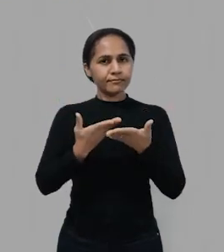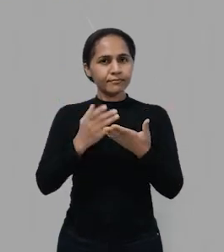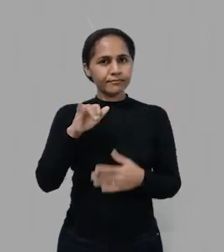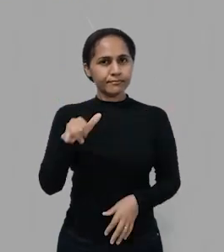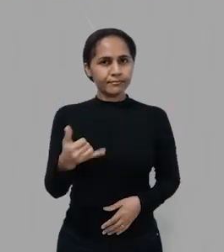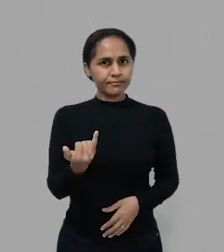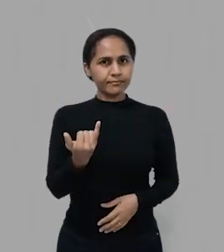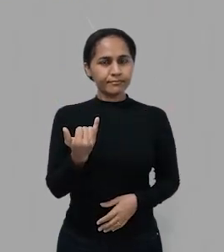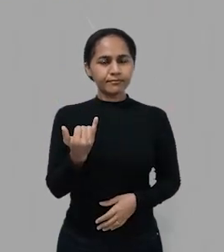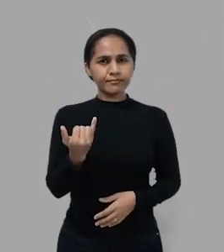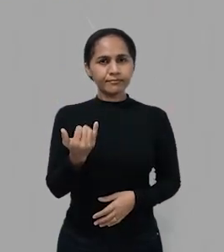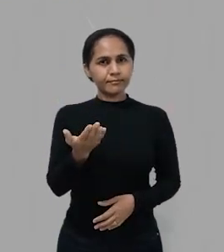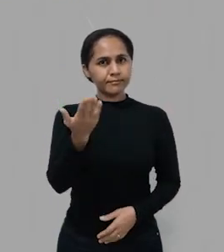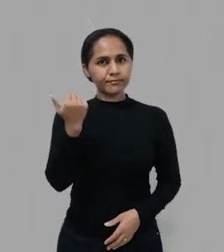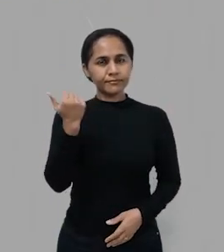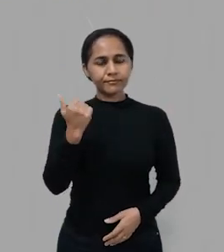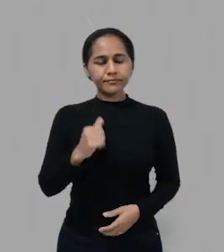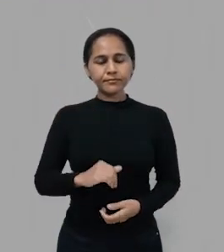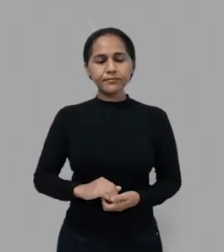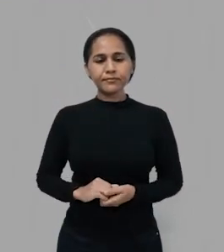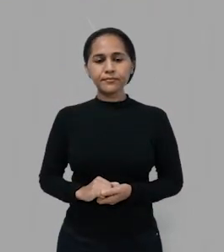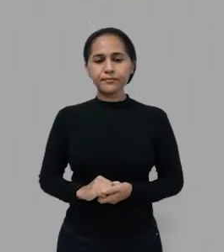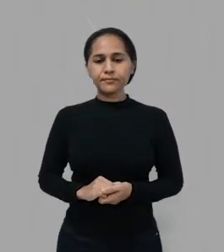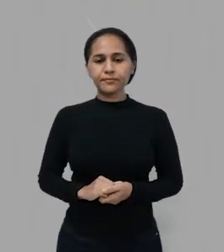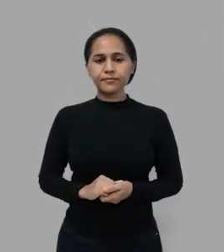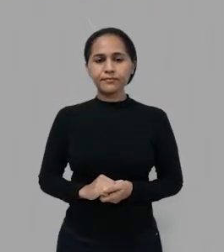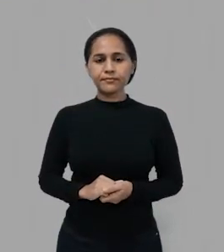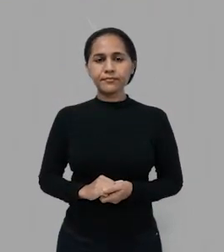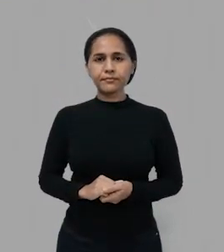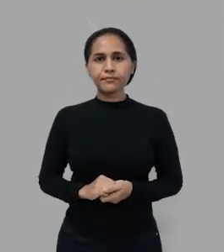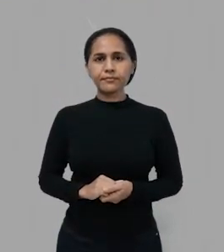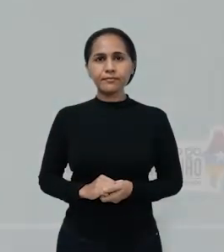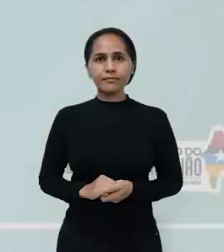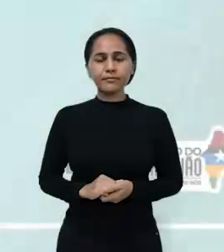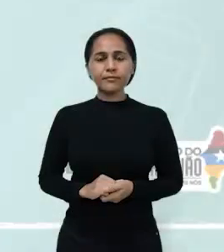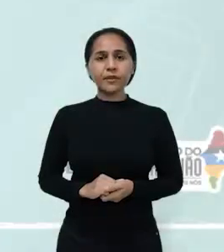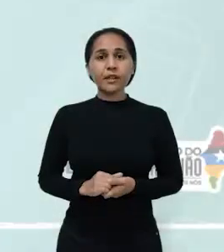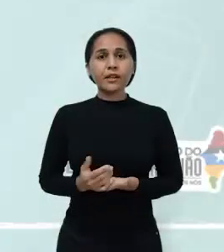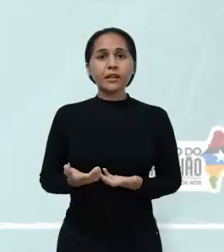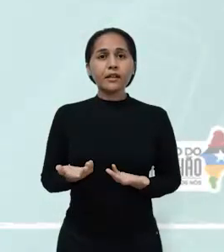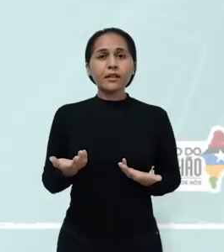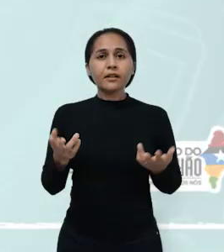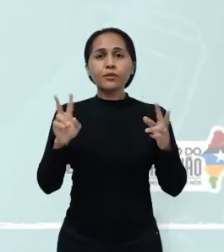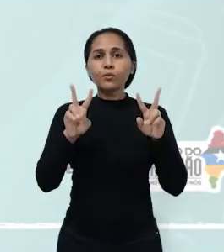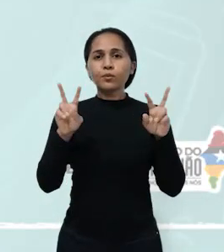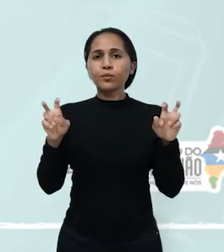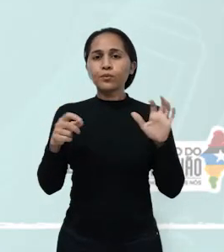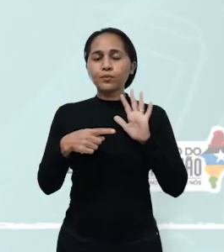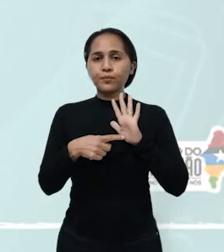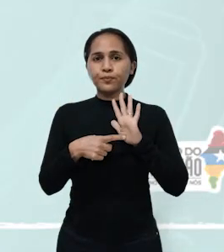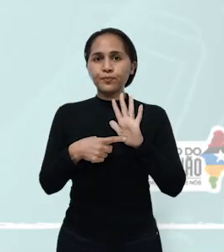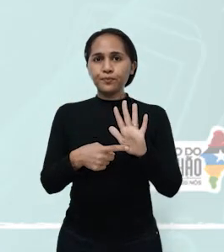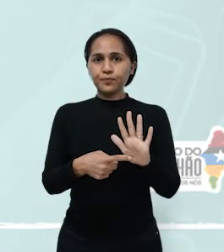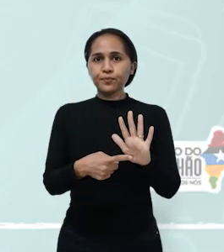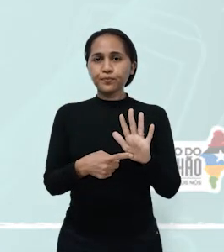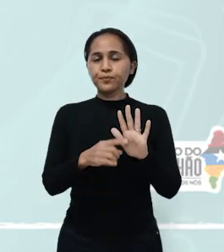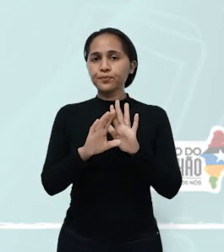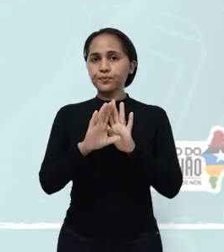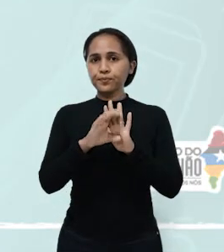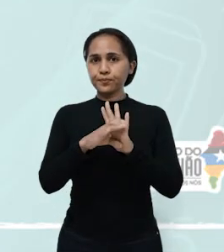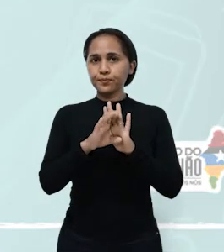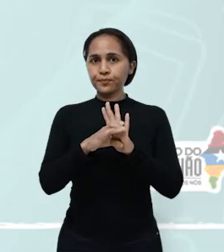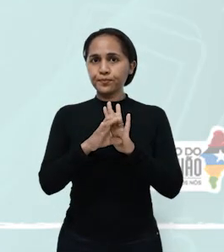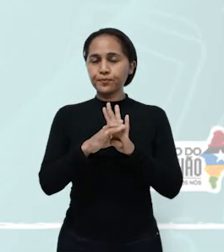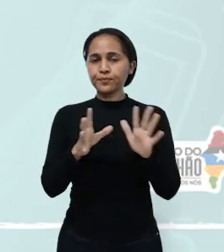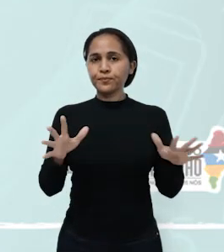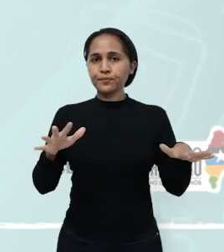Tudo bem? Então, acompanhe, por favor. Então, essa aula é uma aula que a gente vai apresentar o conceito